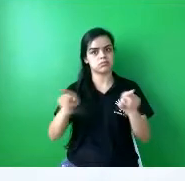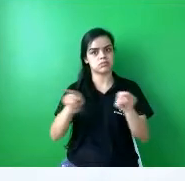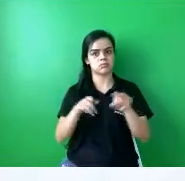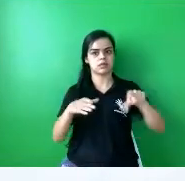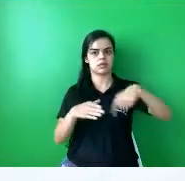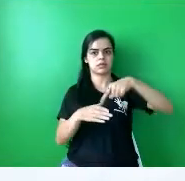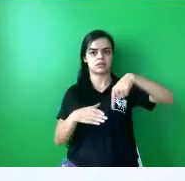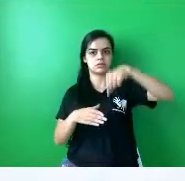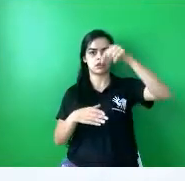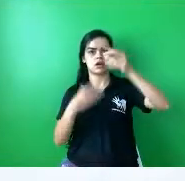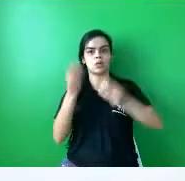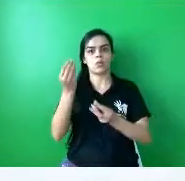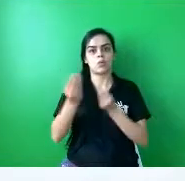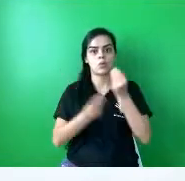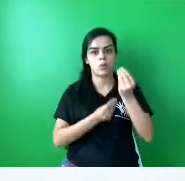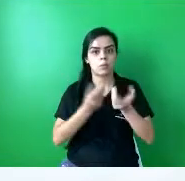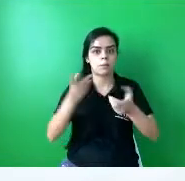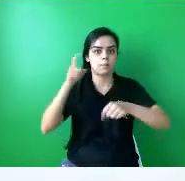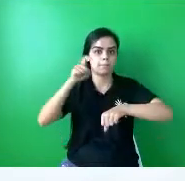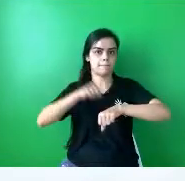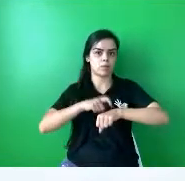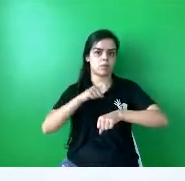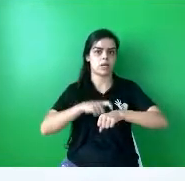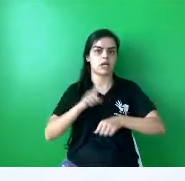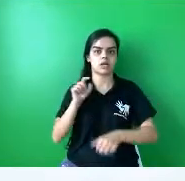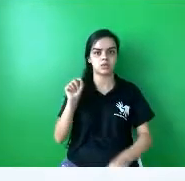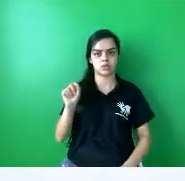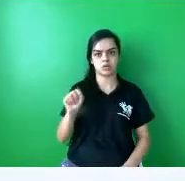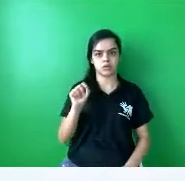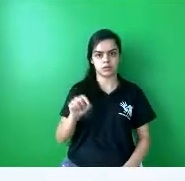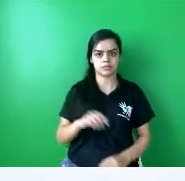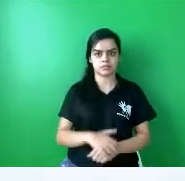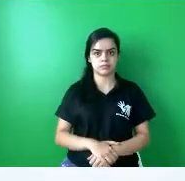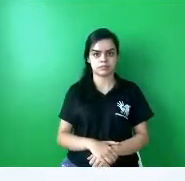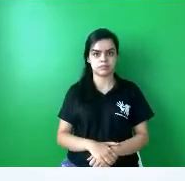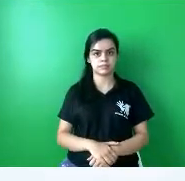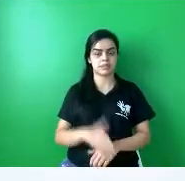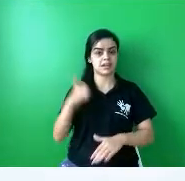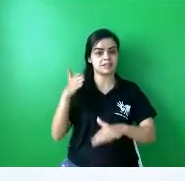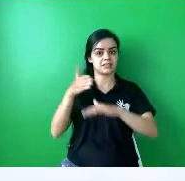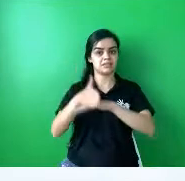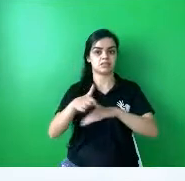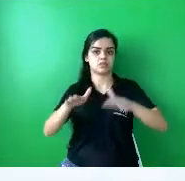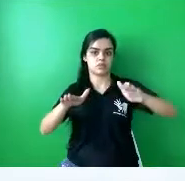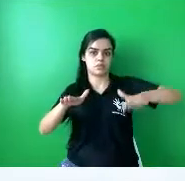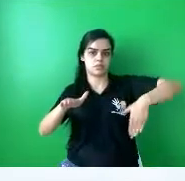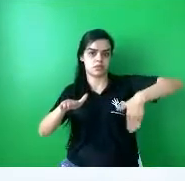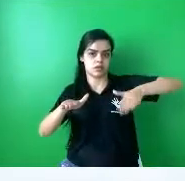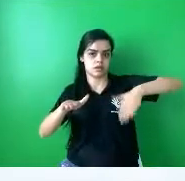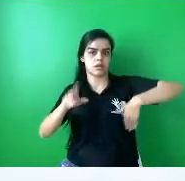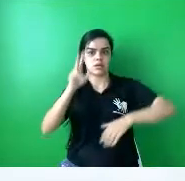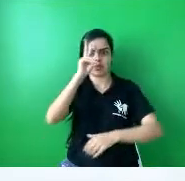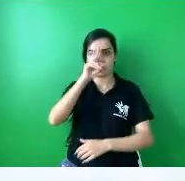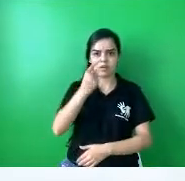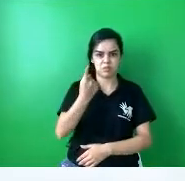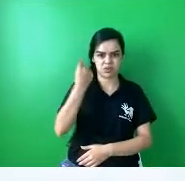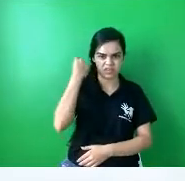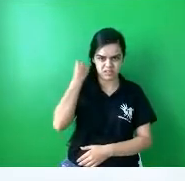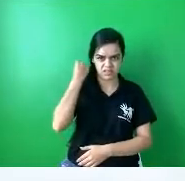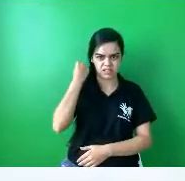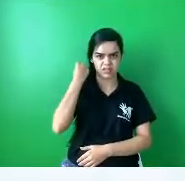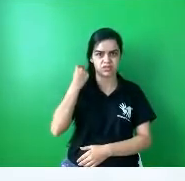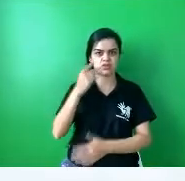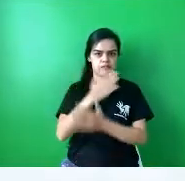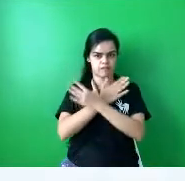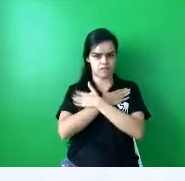sorteios, como está, nesse momento, esse acesso à praia. Eu Isso. lembro que no último